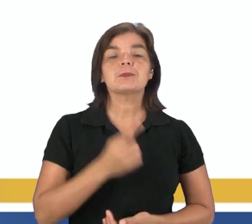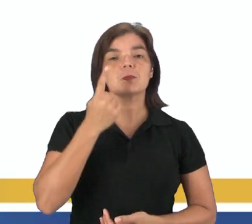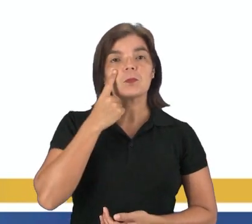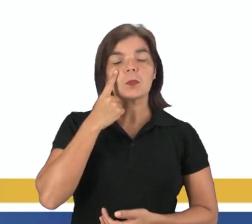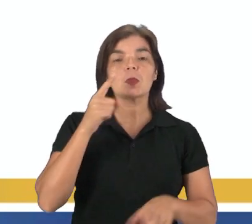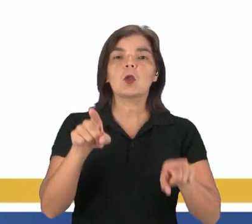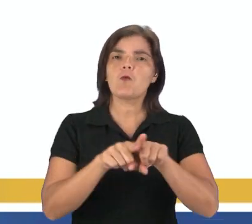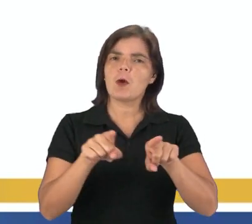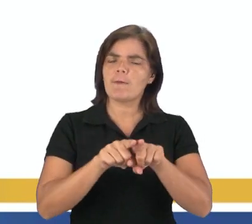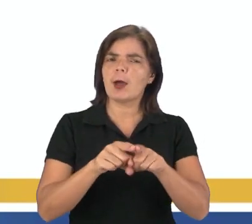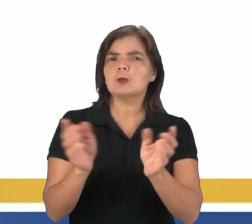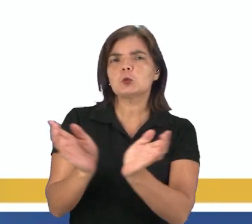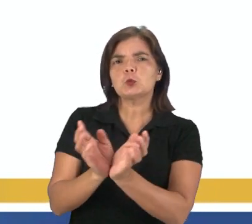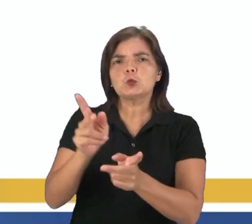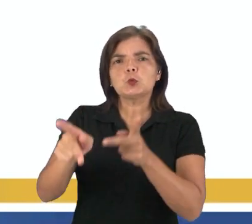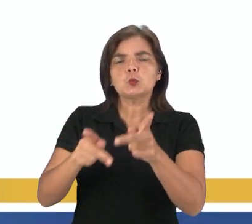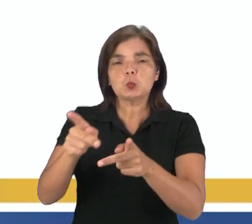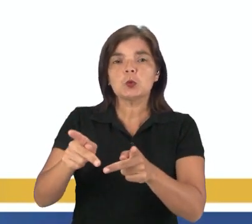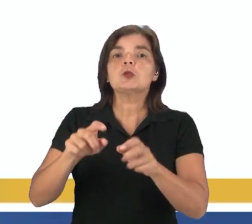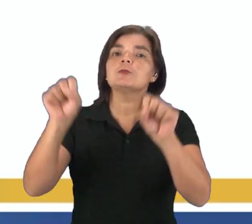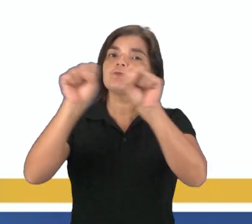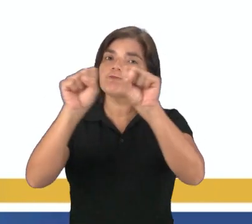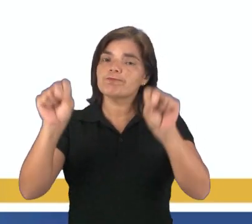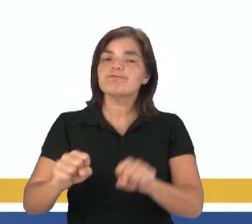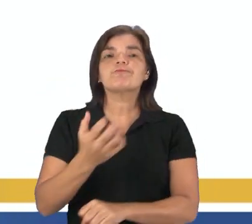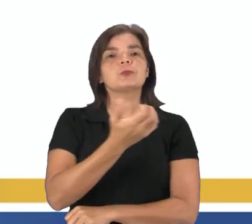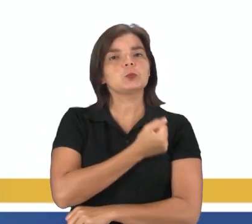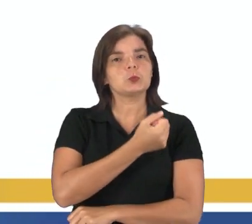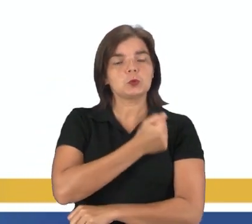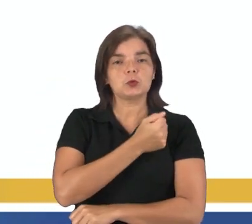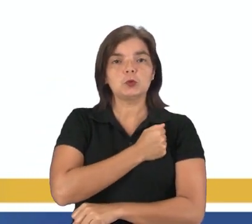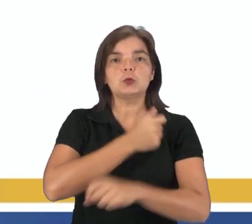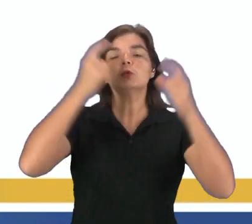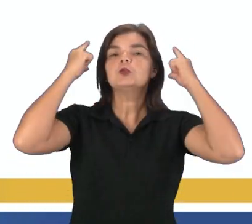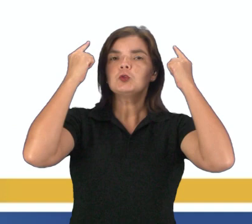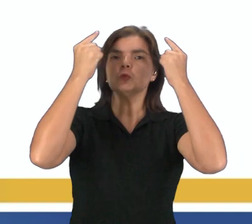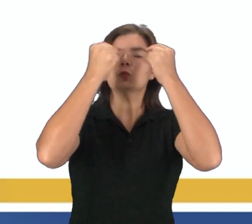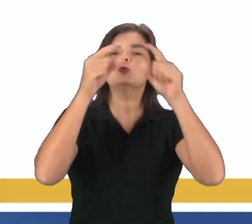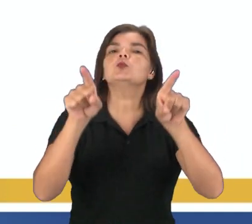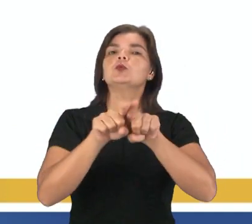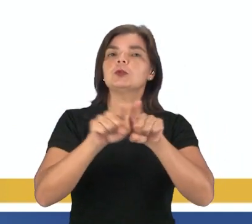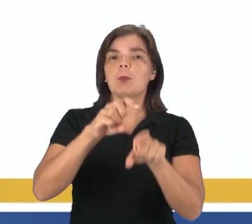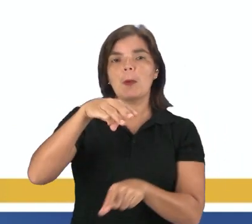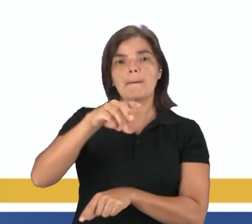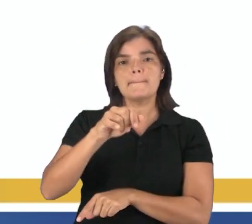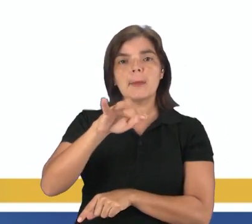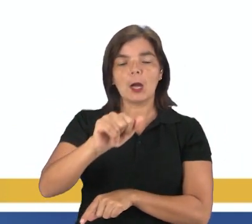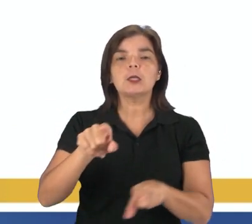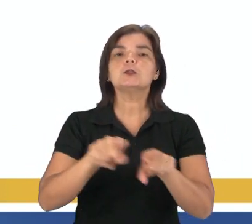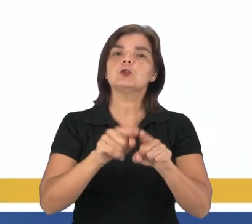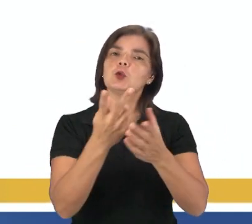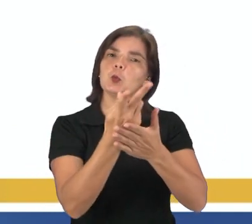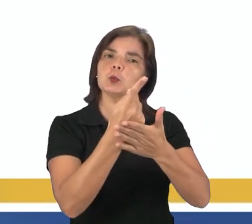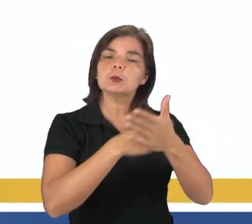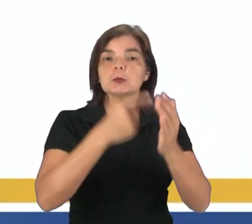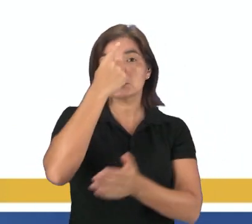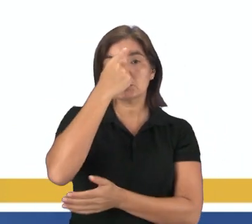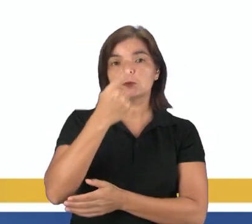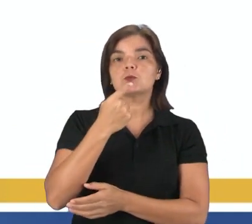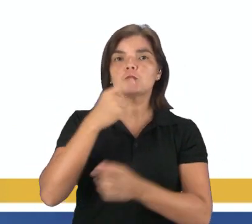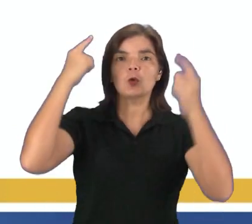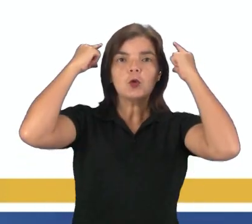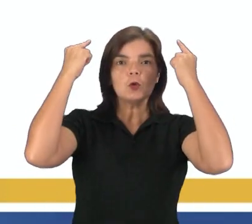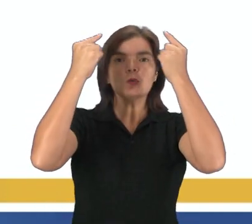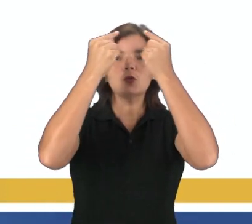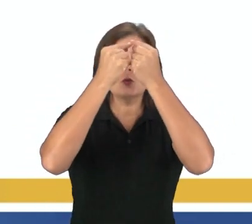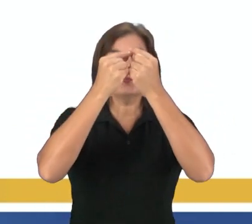Vários povos criaram seus próprios sistemas numéricos. Os egípcios e os maias utilizavam símbolos e figuras. Os